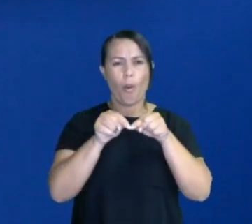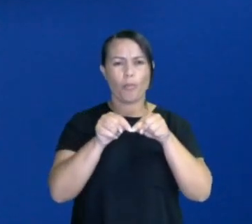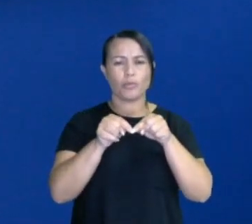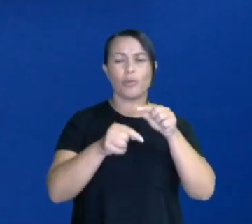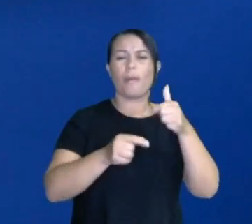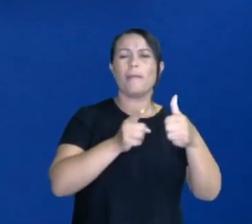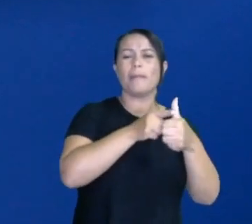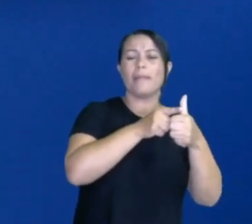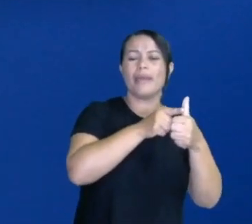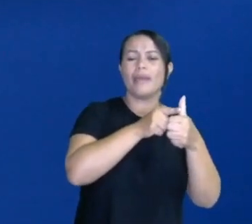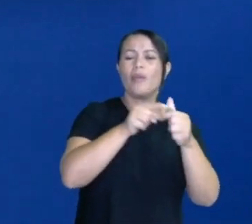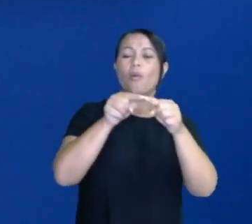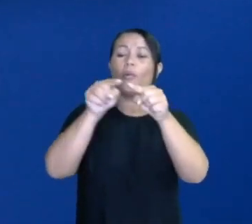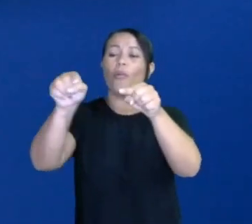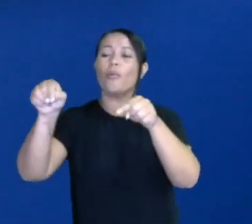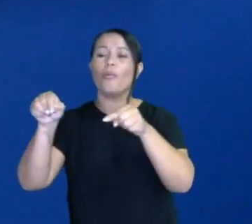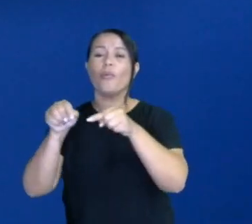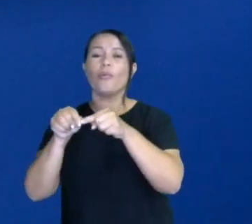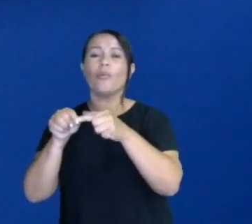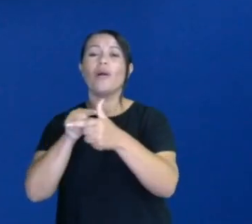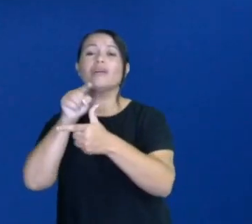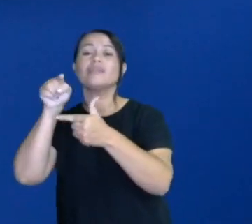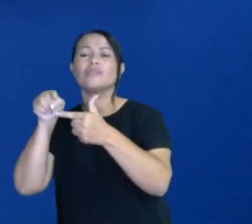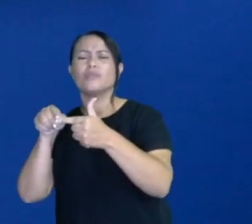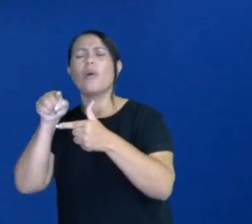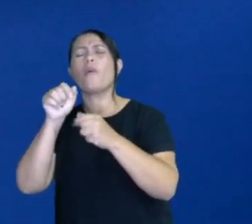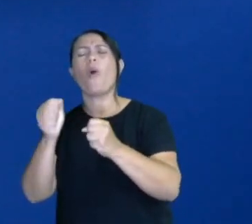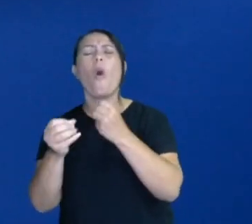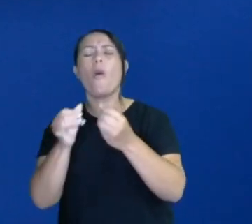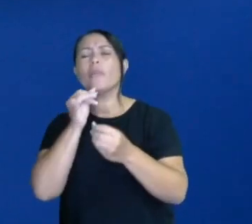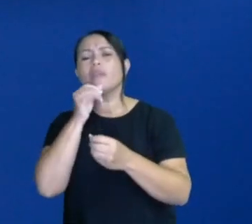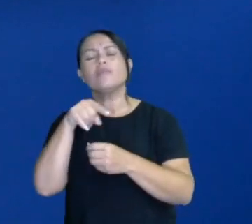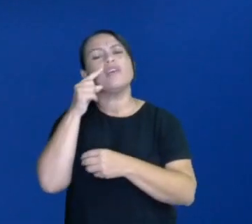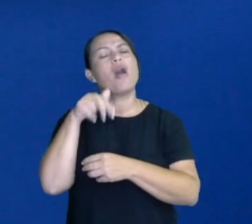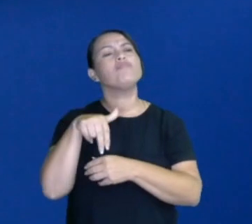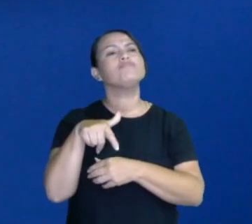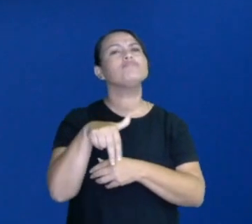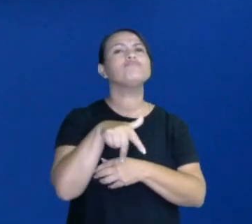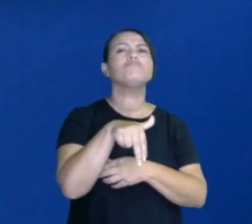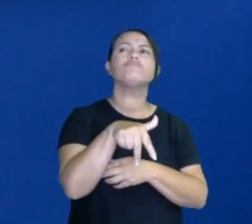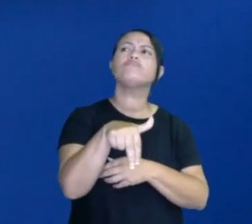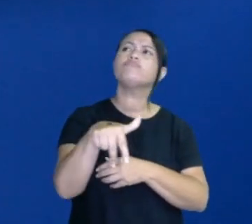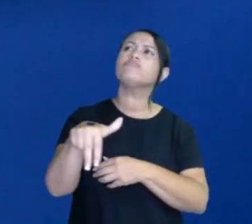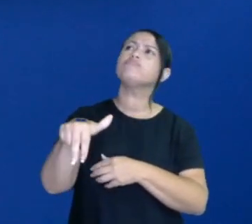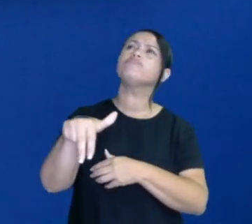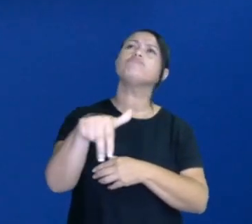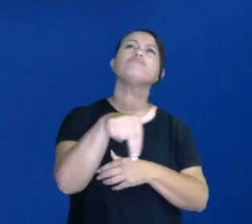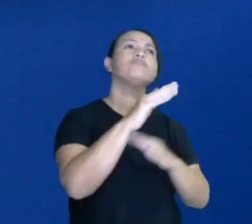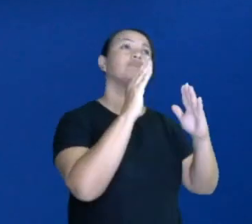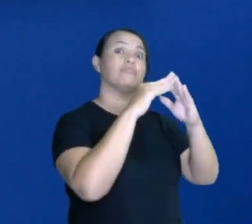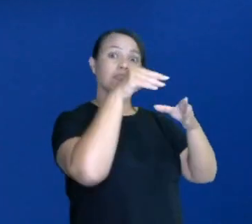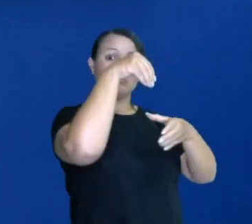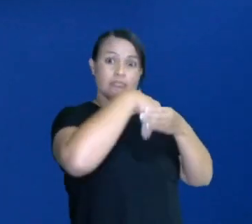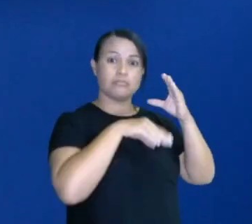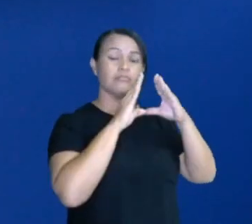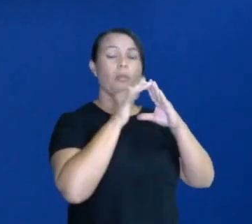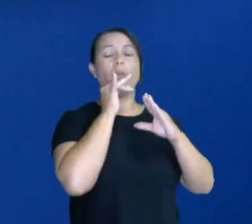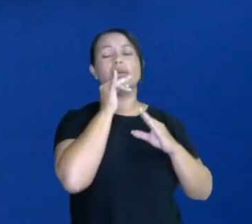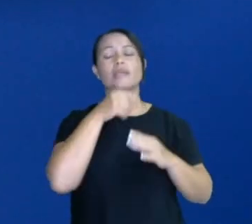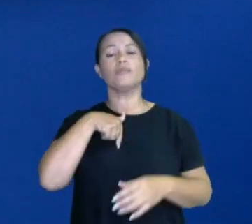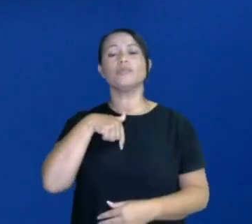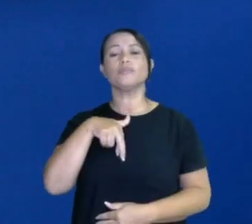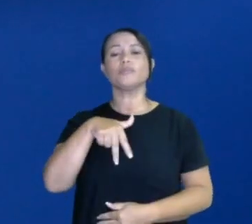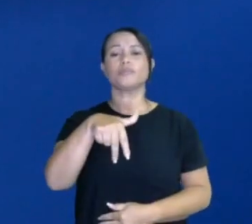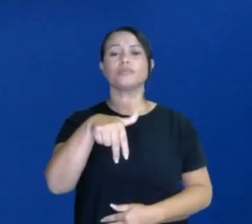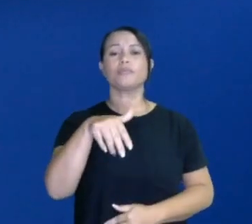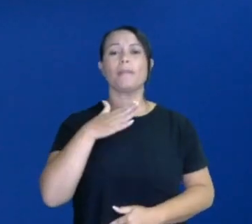Para isso, você pode ir passando pelos cômodos, analisando, vendo. Tipo, se eu cheguei